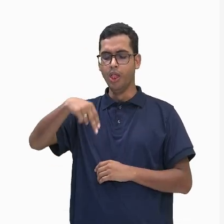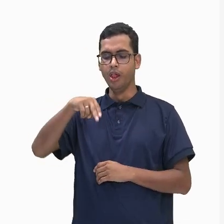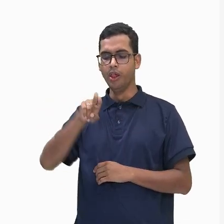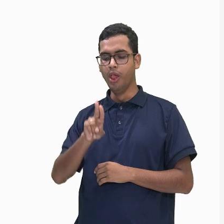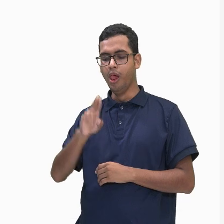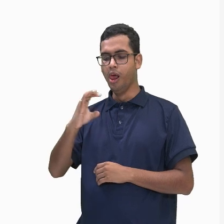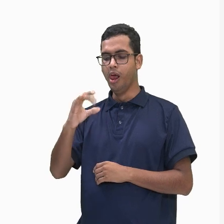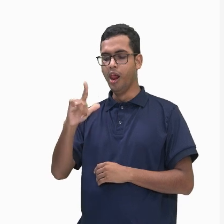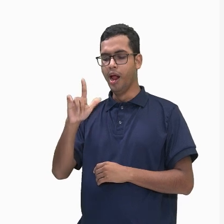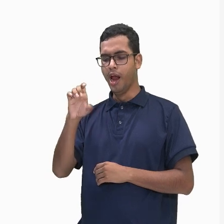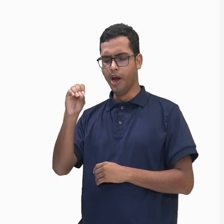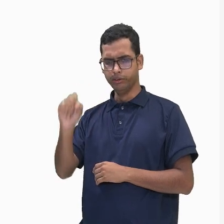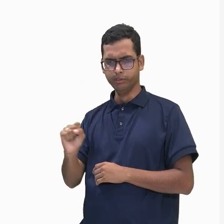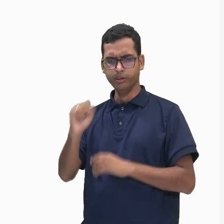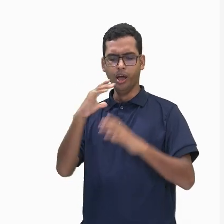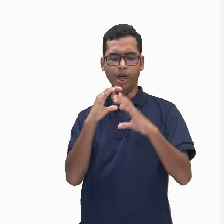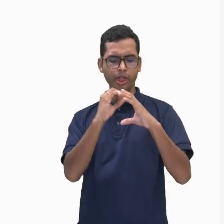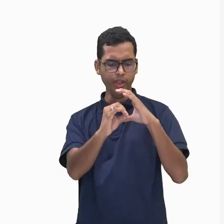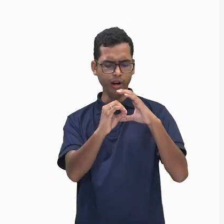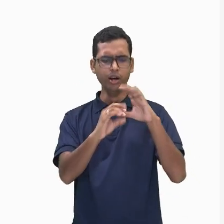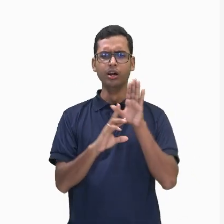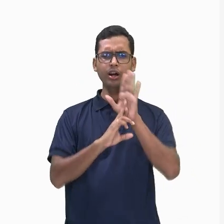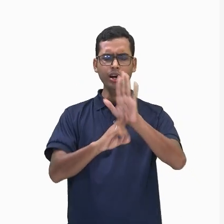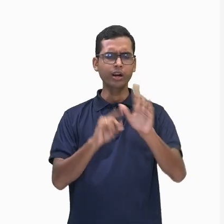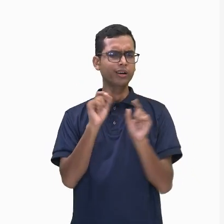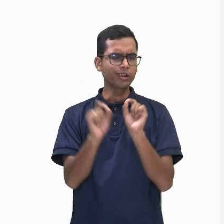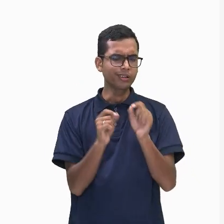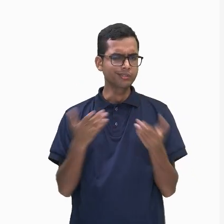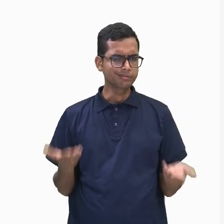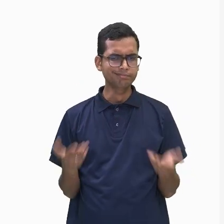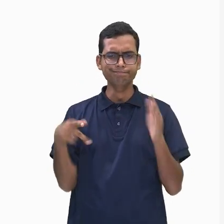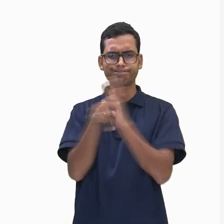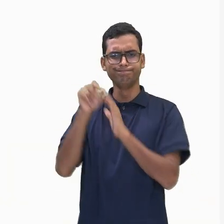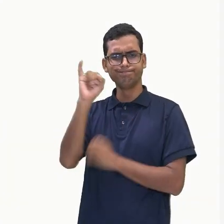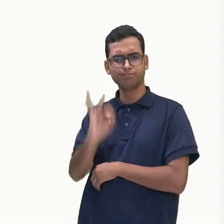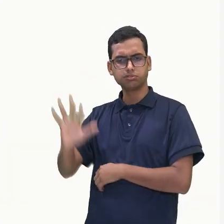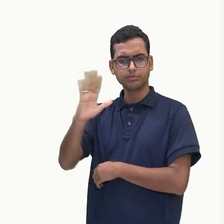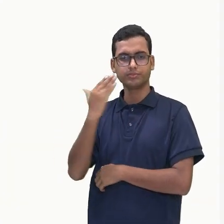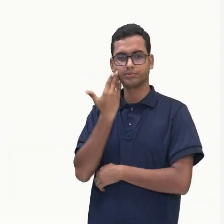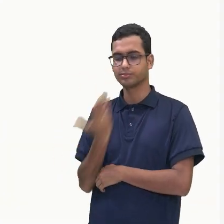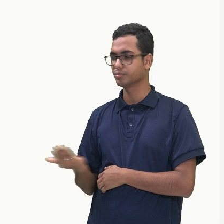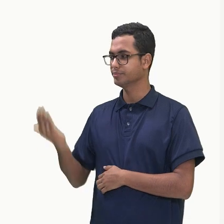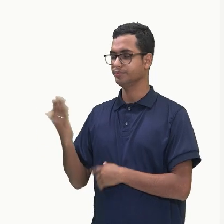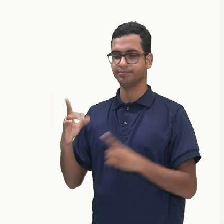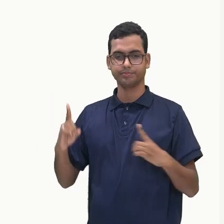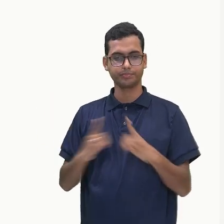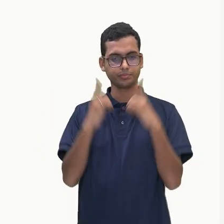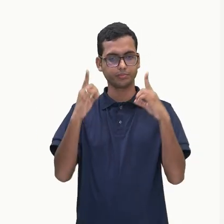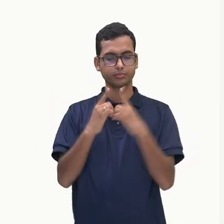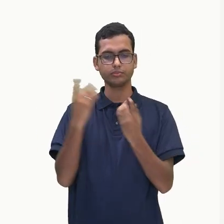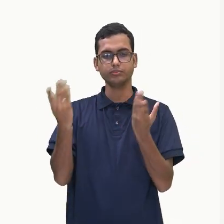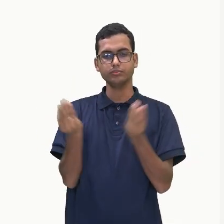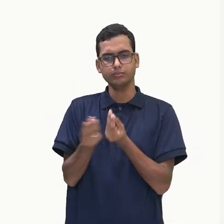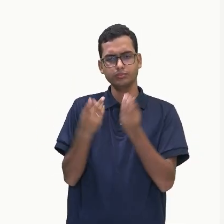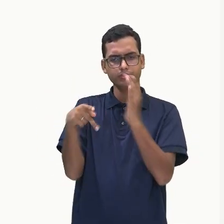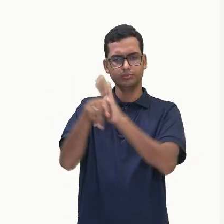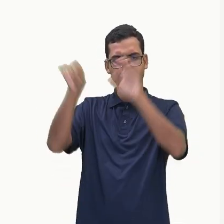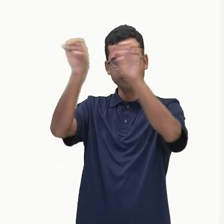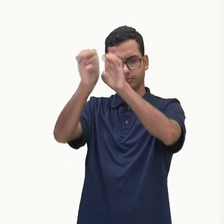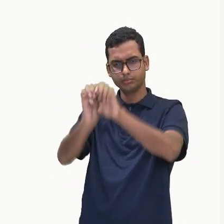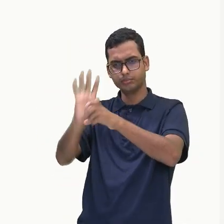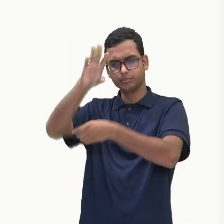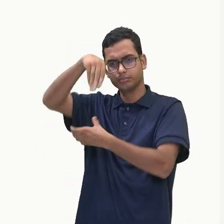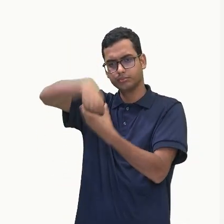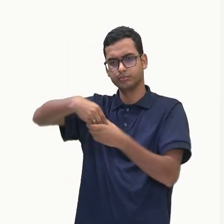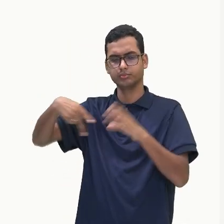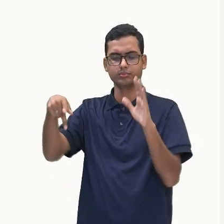O núcleo ele está sendo representado na nossa imagem didática como essa estrutura aqui mais interna da